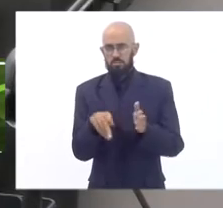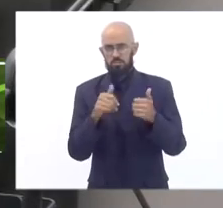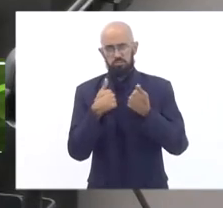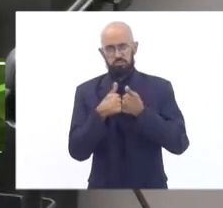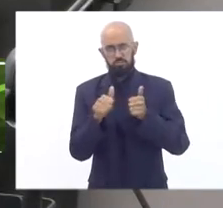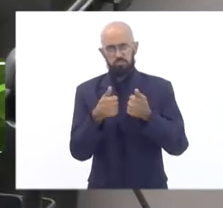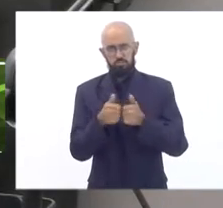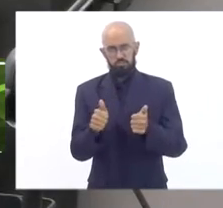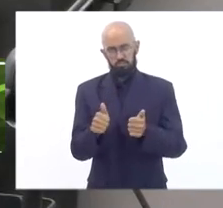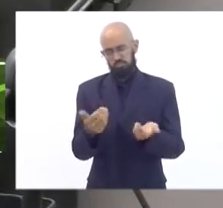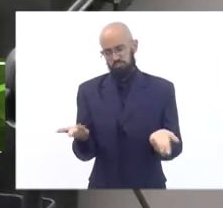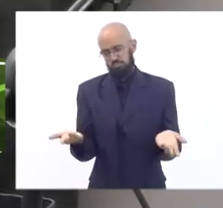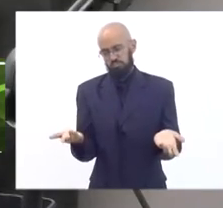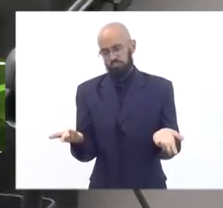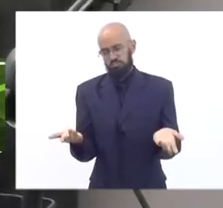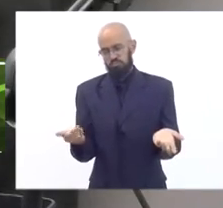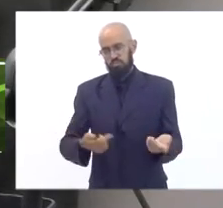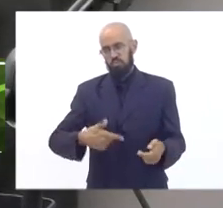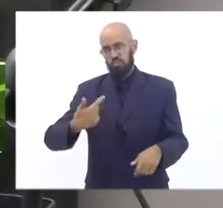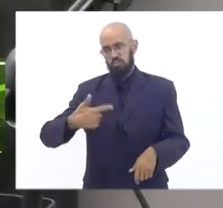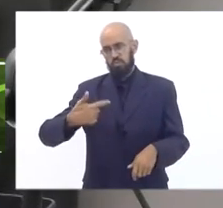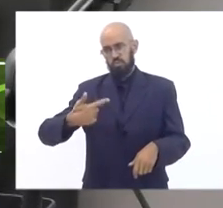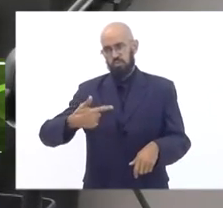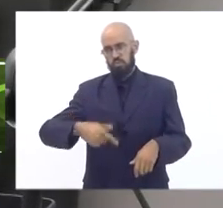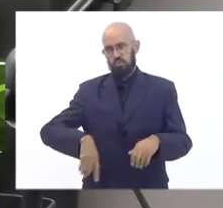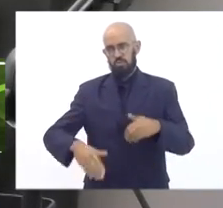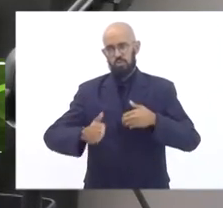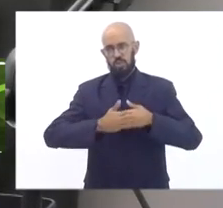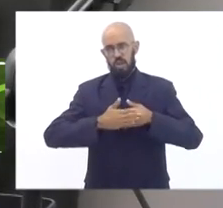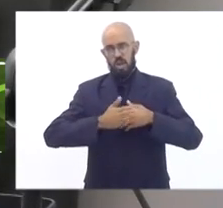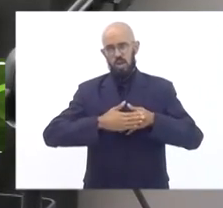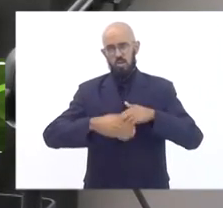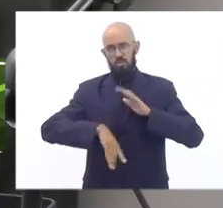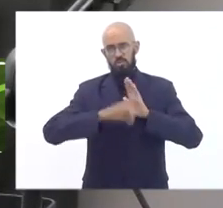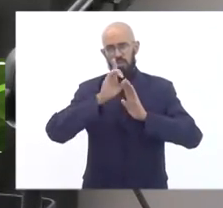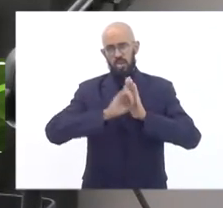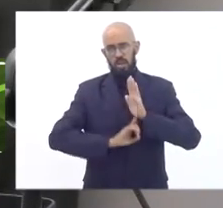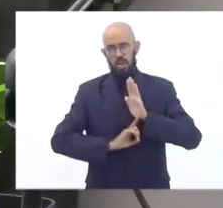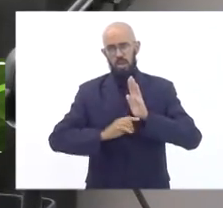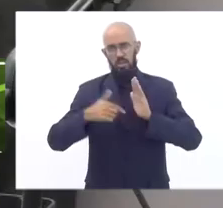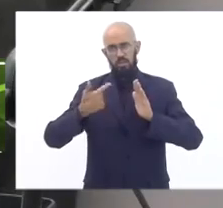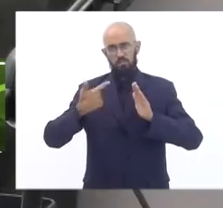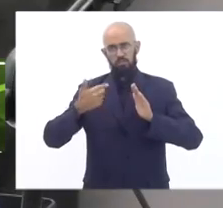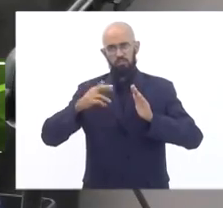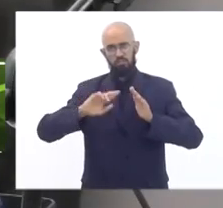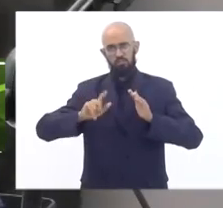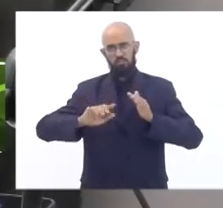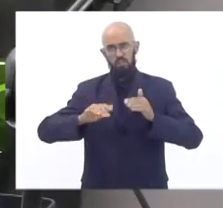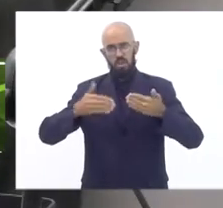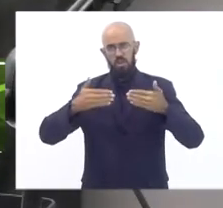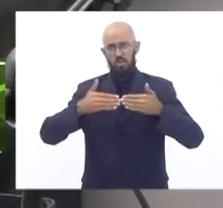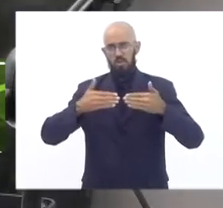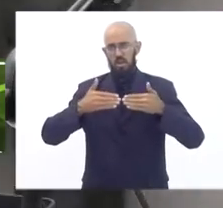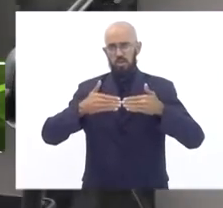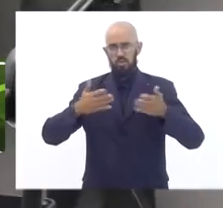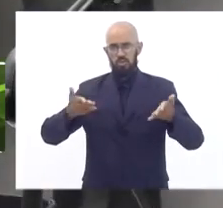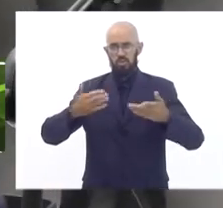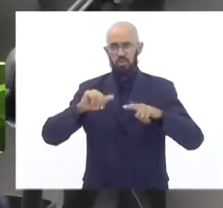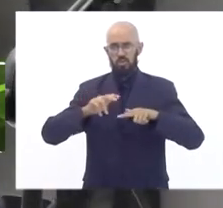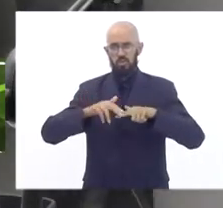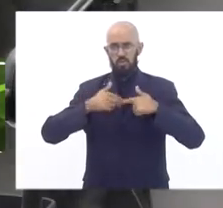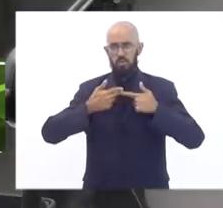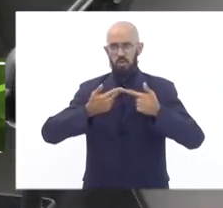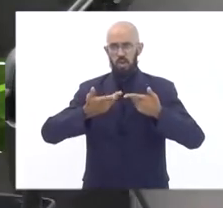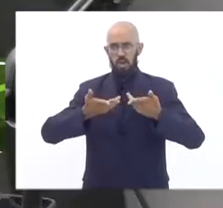Não. O segundo se declarou incompatível, fica um termo mais suave, incompatível